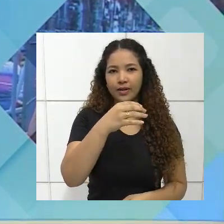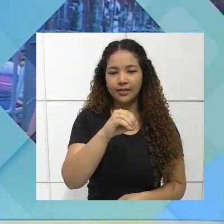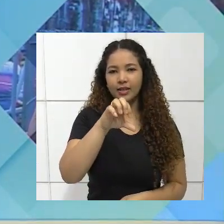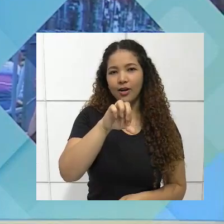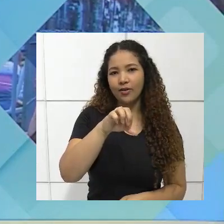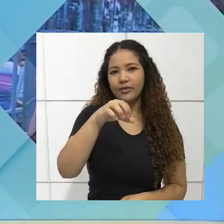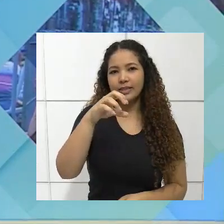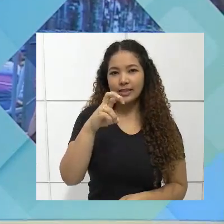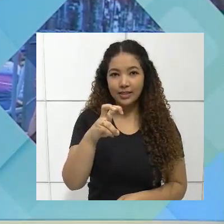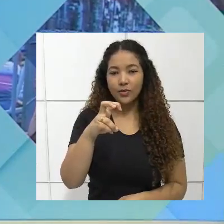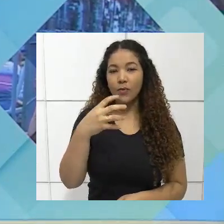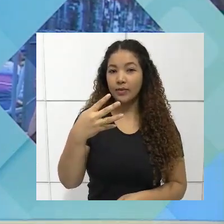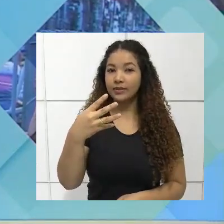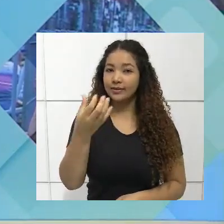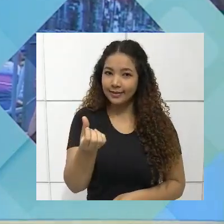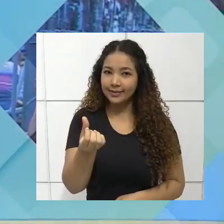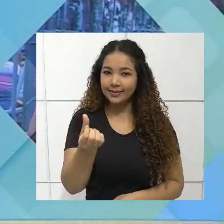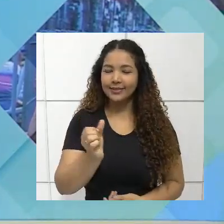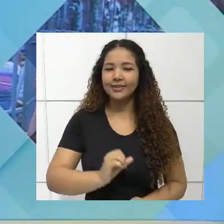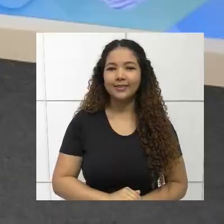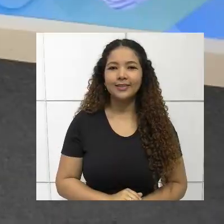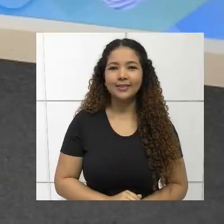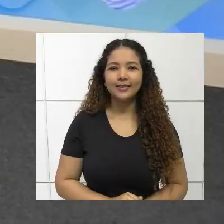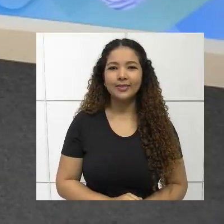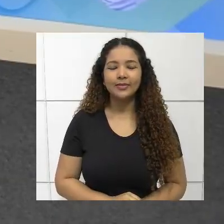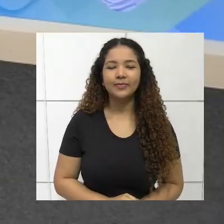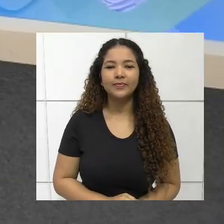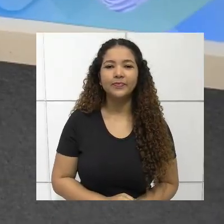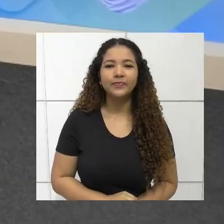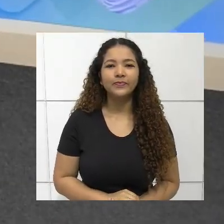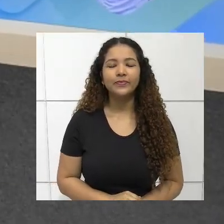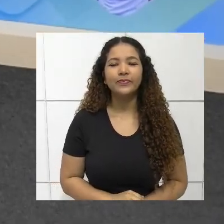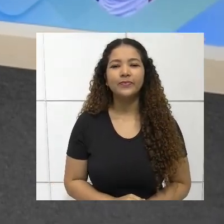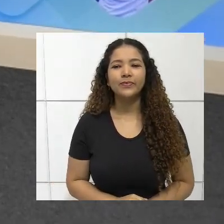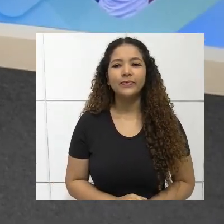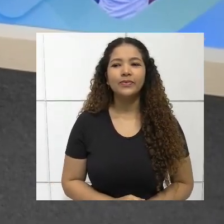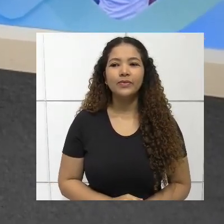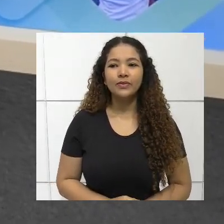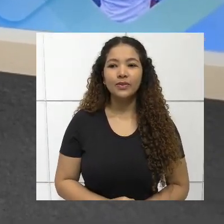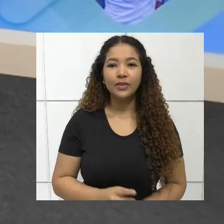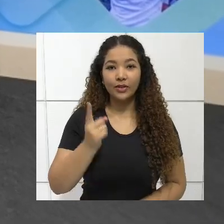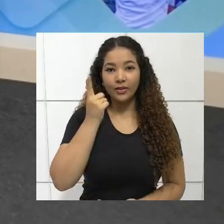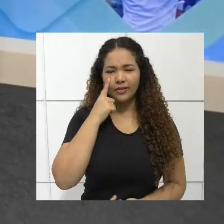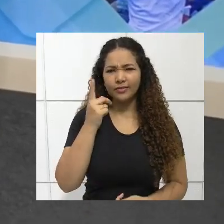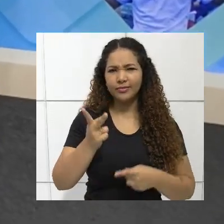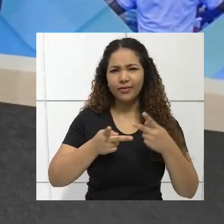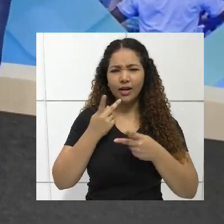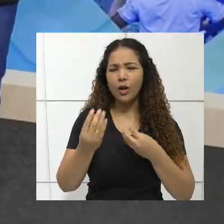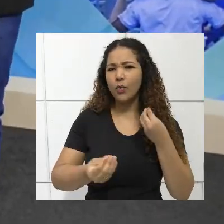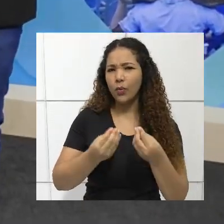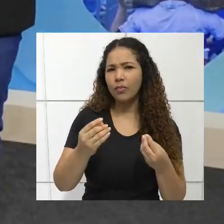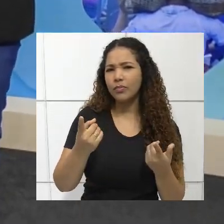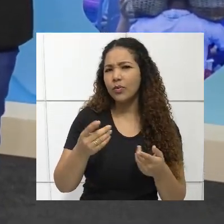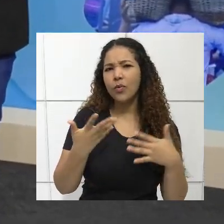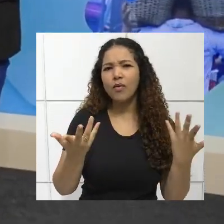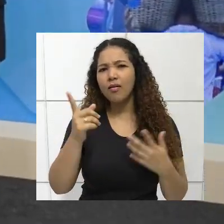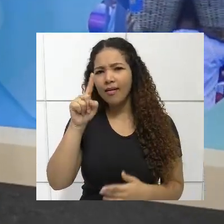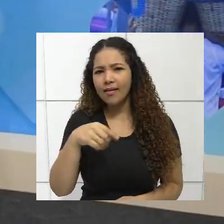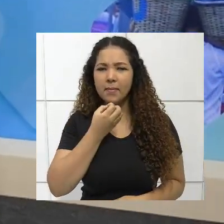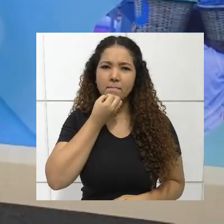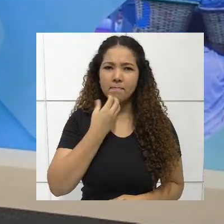99240-9546. Eu falei? Sky Abaetetuba. Olha, quais são as vantagens de uma empresa se associarem